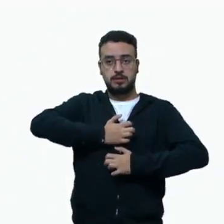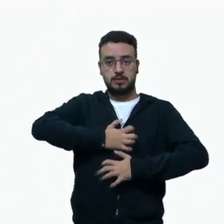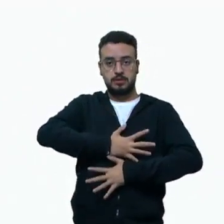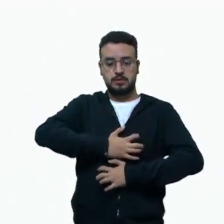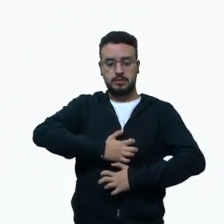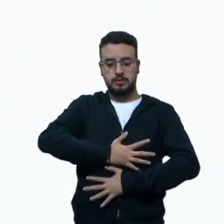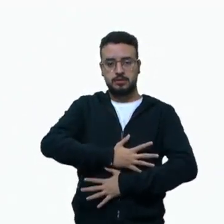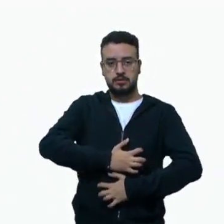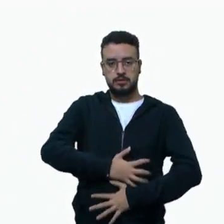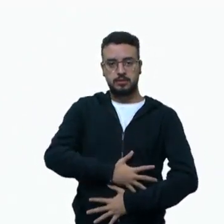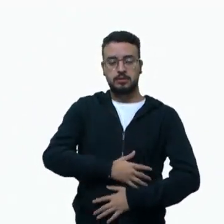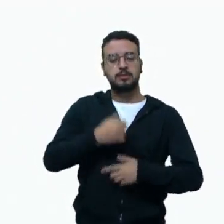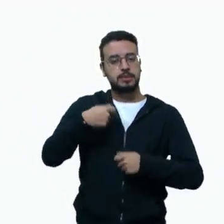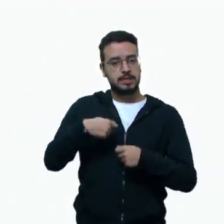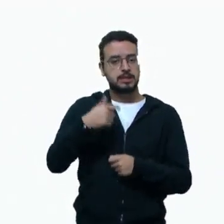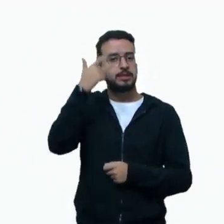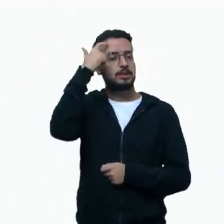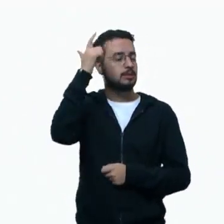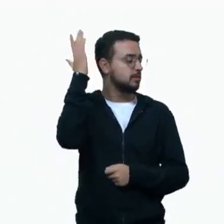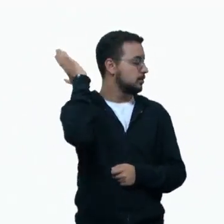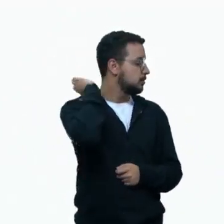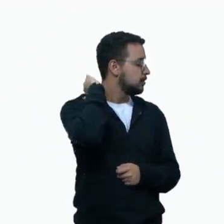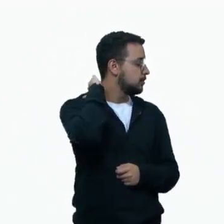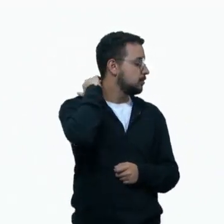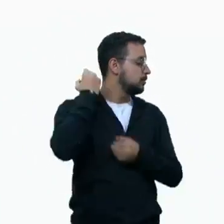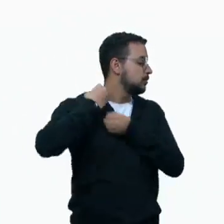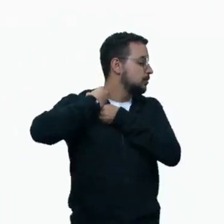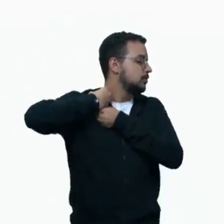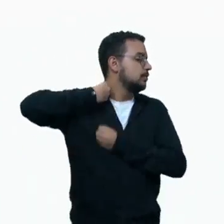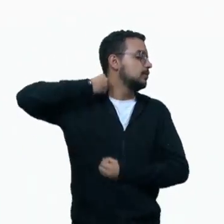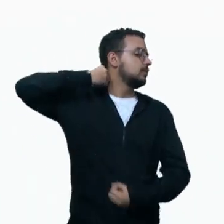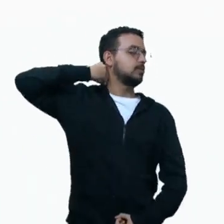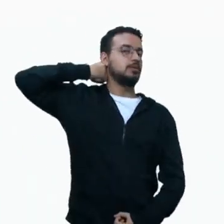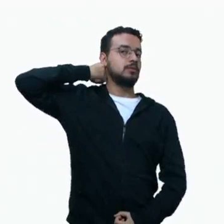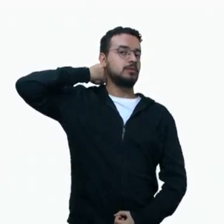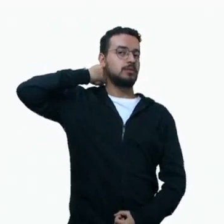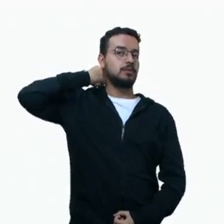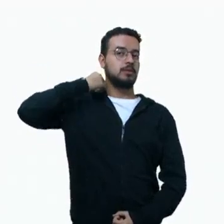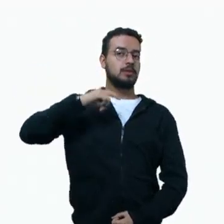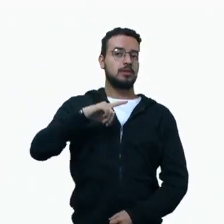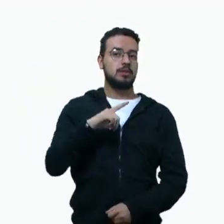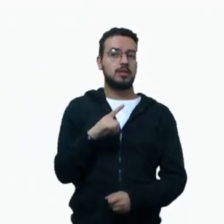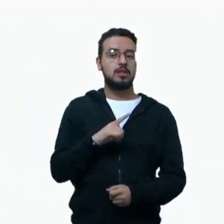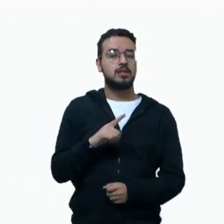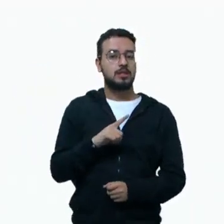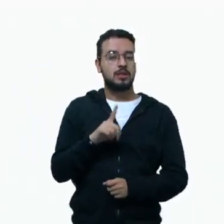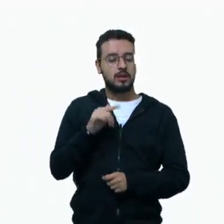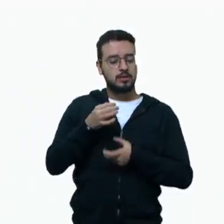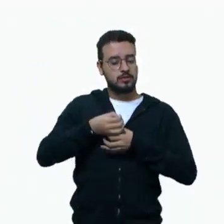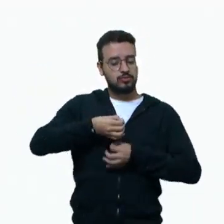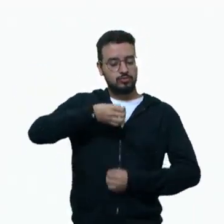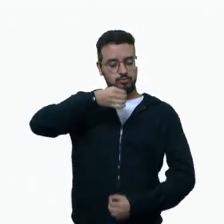periférico sem pensar na medula espinal. A medula espinal, que ela tem uma delimitação